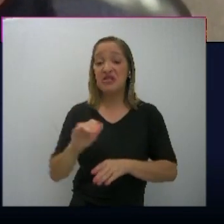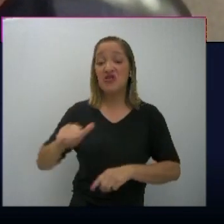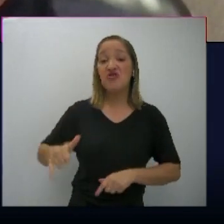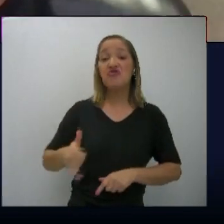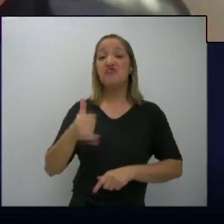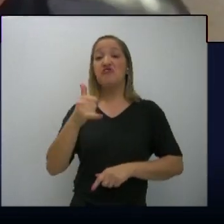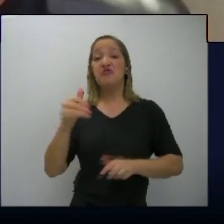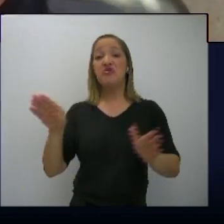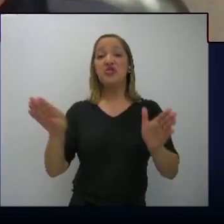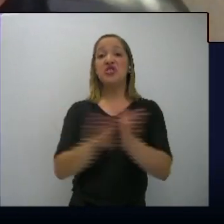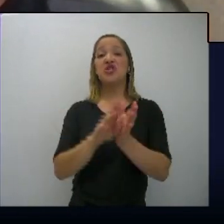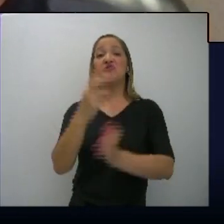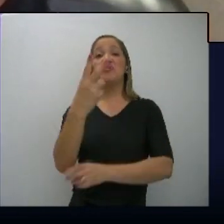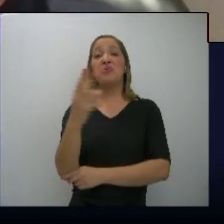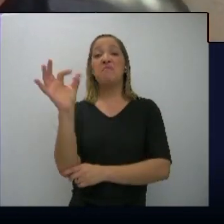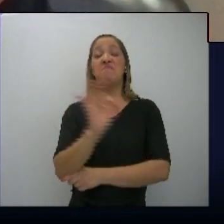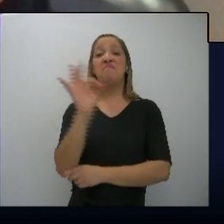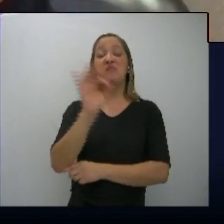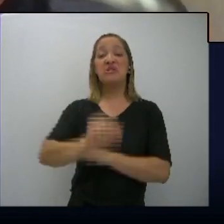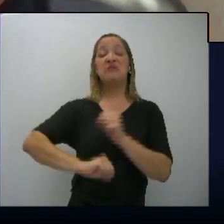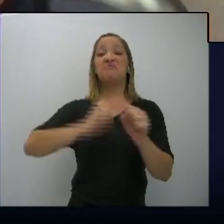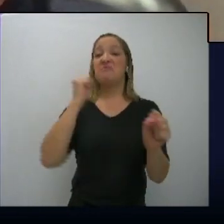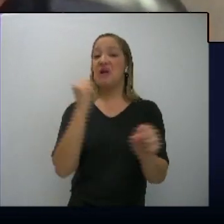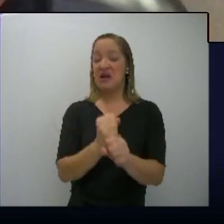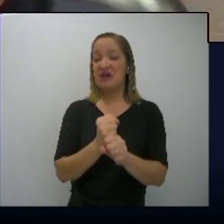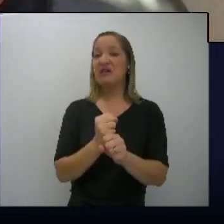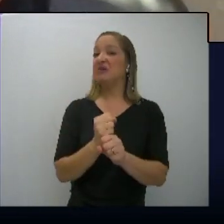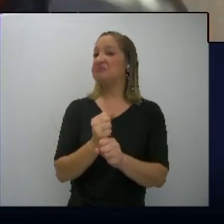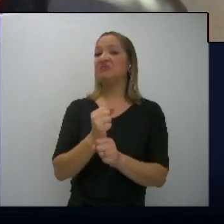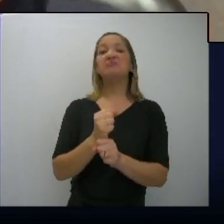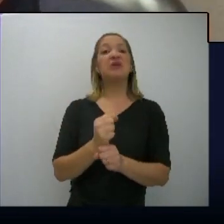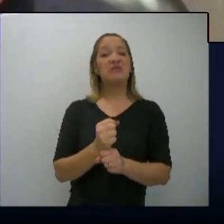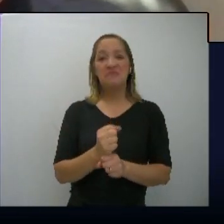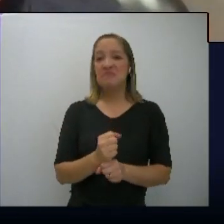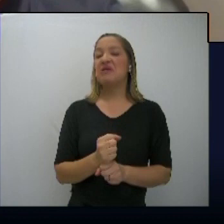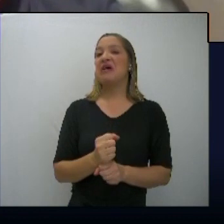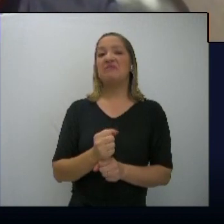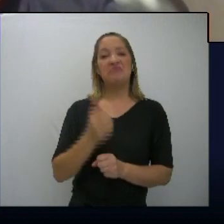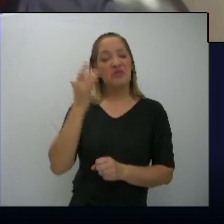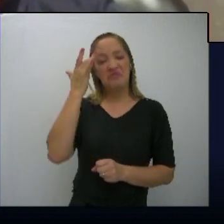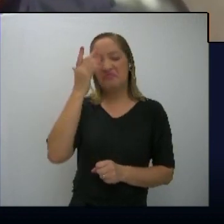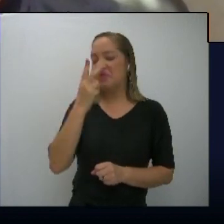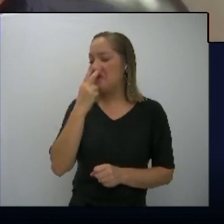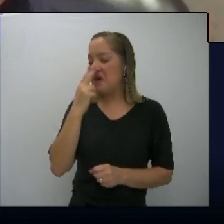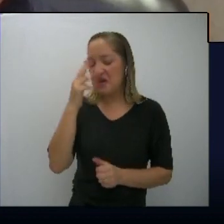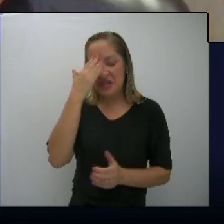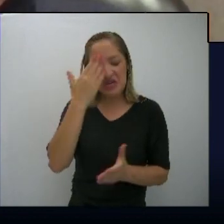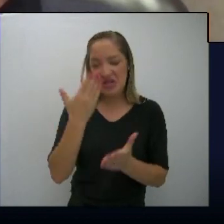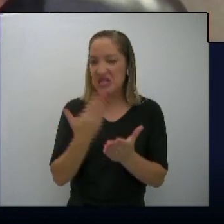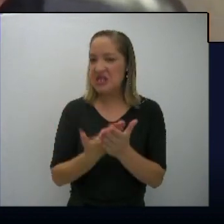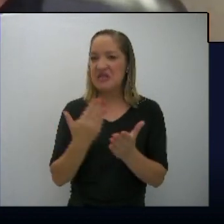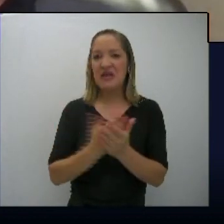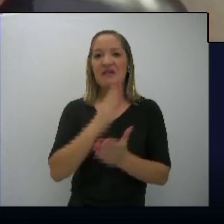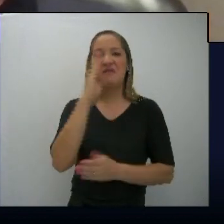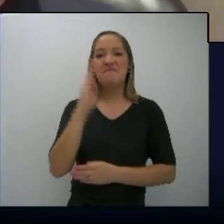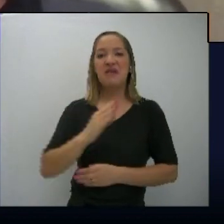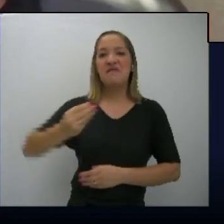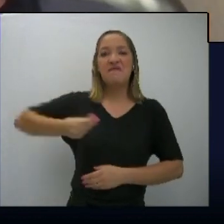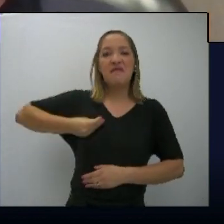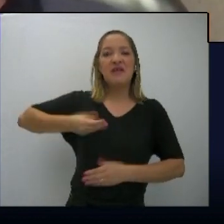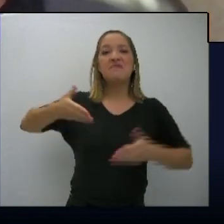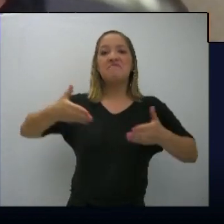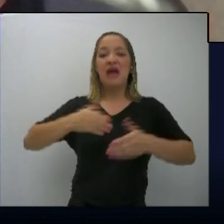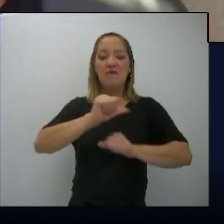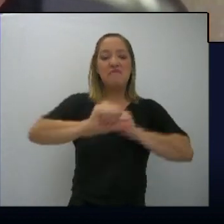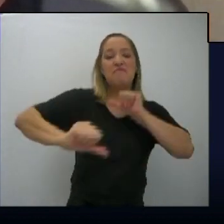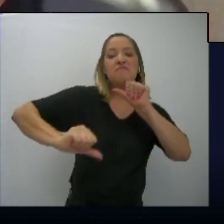é o confesso que eu não achei que eu viver e ver se Brasil no presente né isso Isso muda muito a forma como as pessoas investem